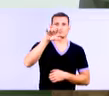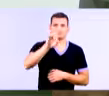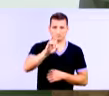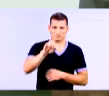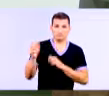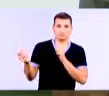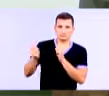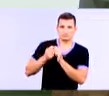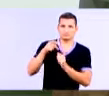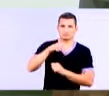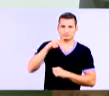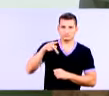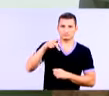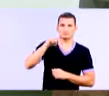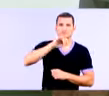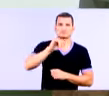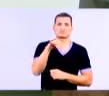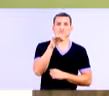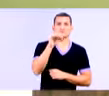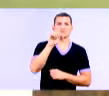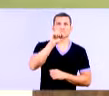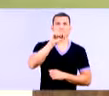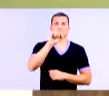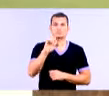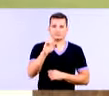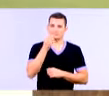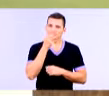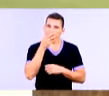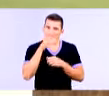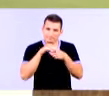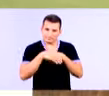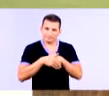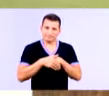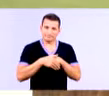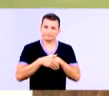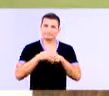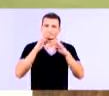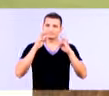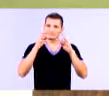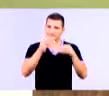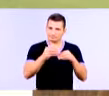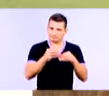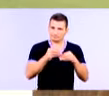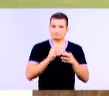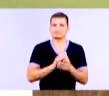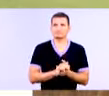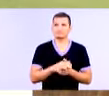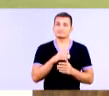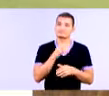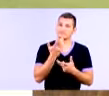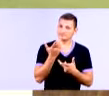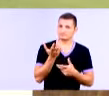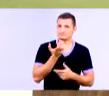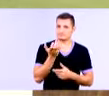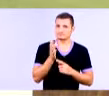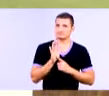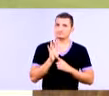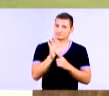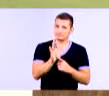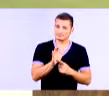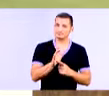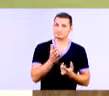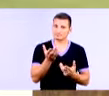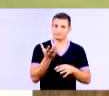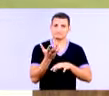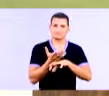estar o professor José Márcio. Professor José Márcio. Boa noite, pessoal. Boa noite a todos. Esperamos aí ajudá-los nessa